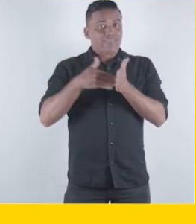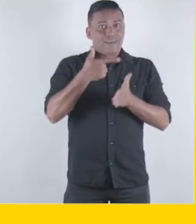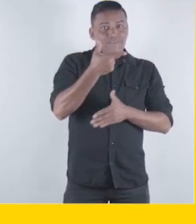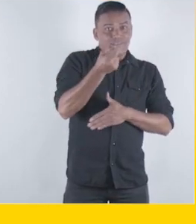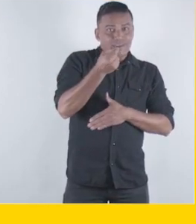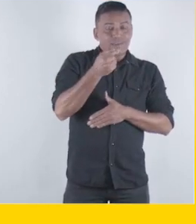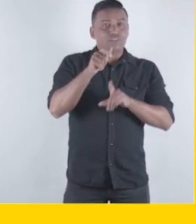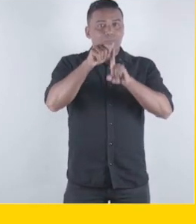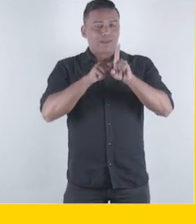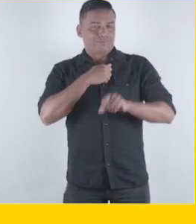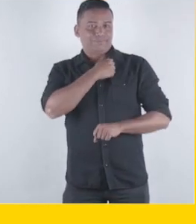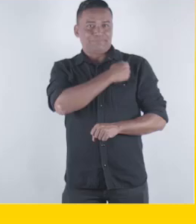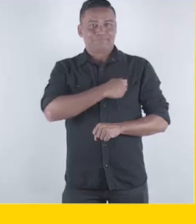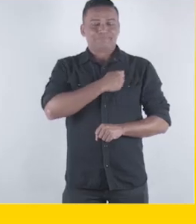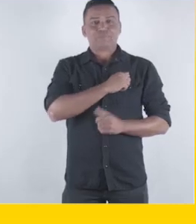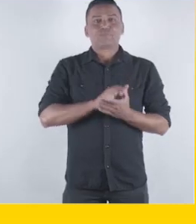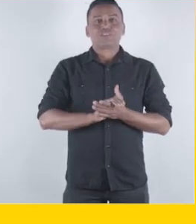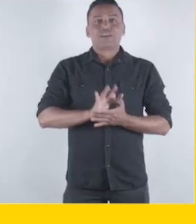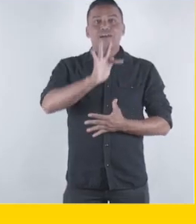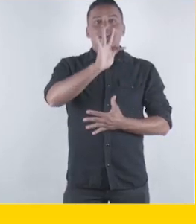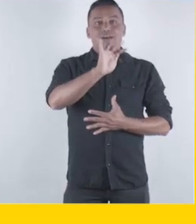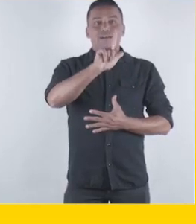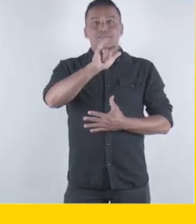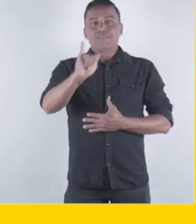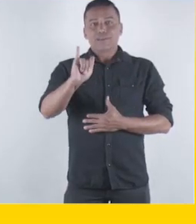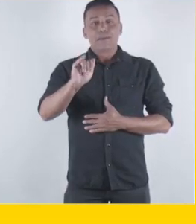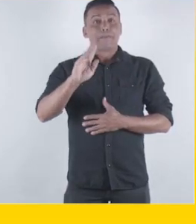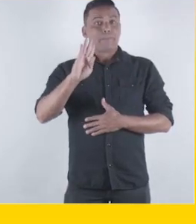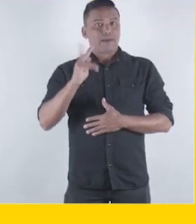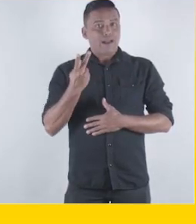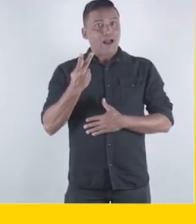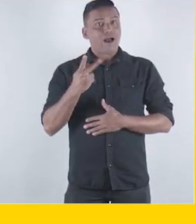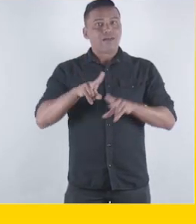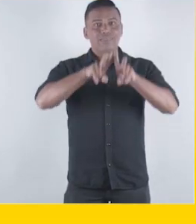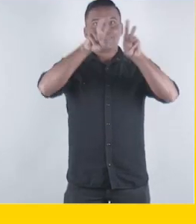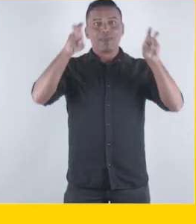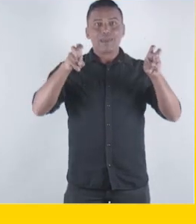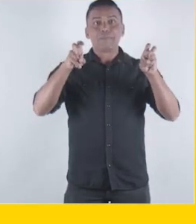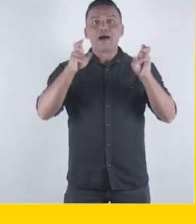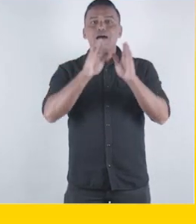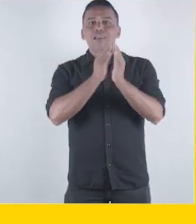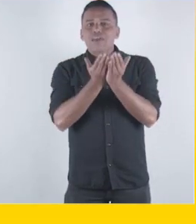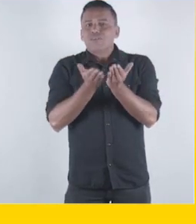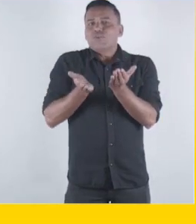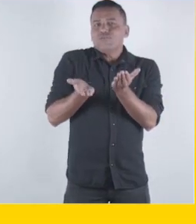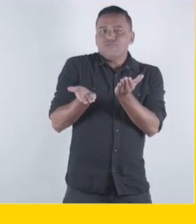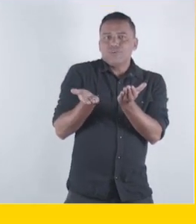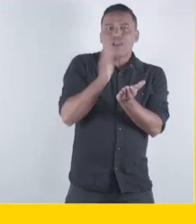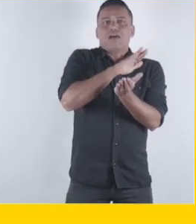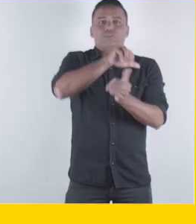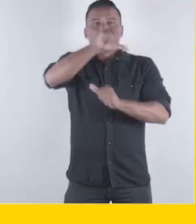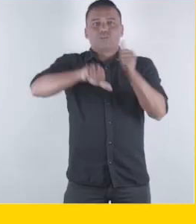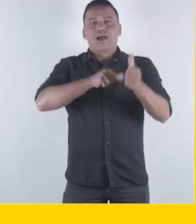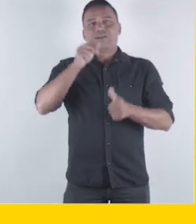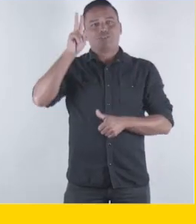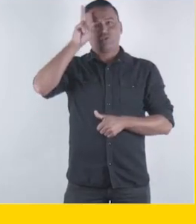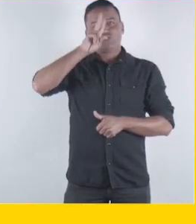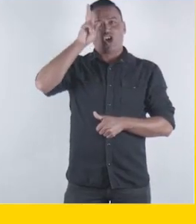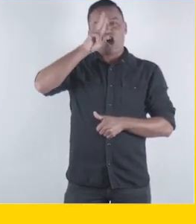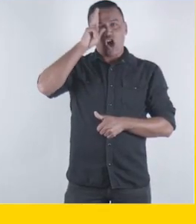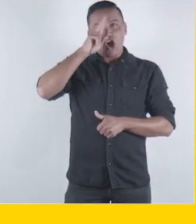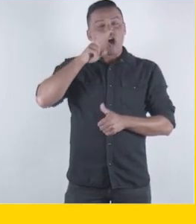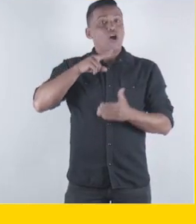de agosto. O FliBH tem como tema Virando a Página, livro e